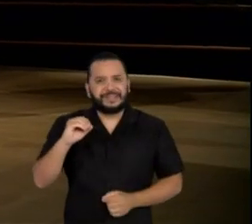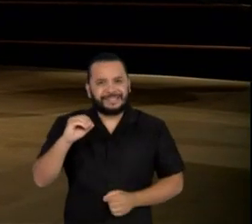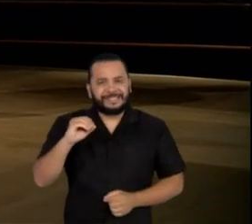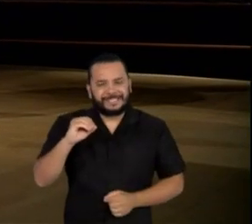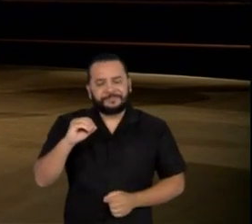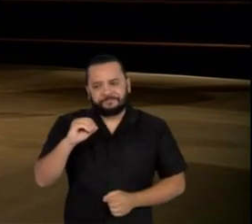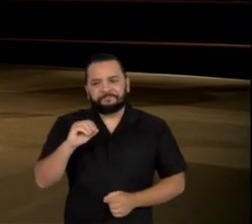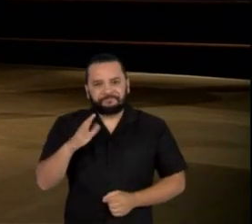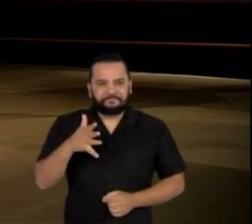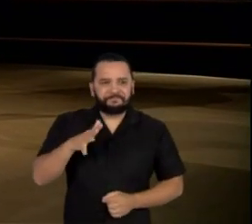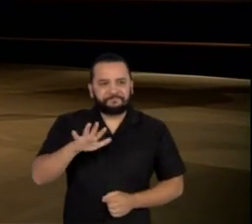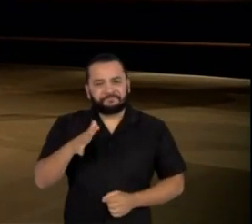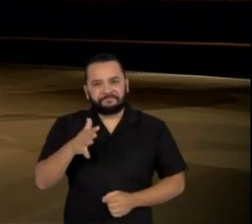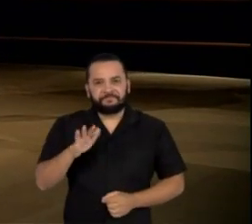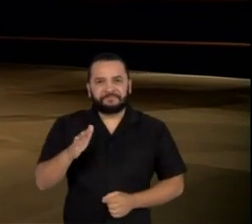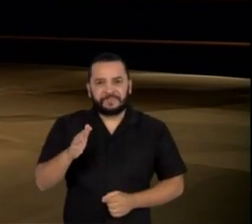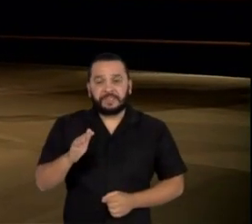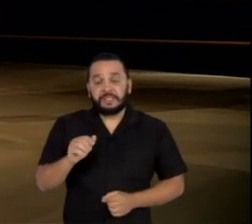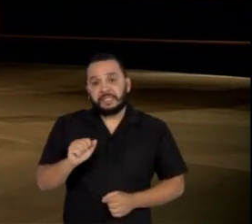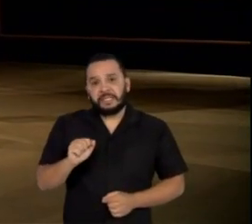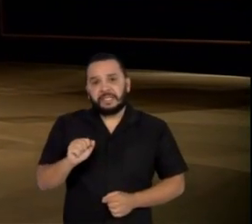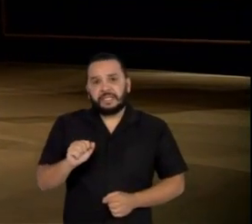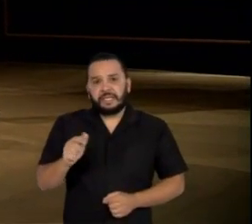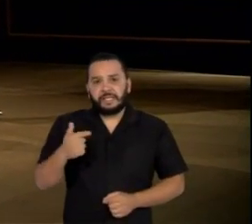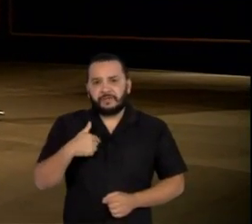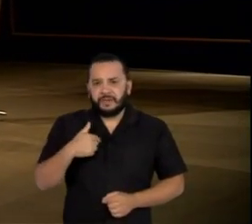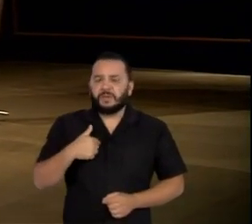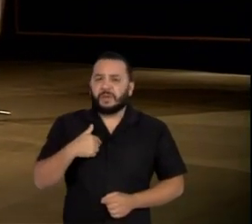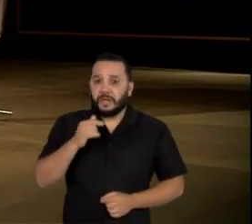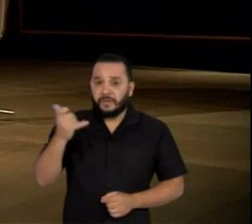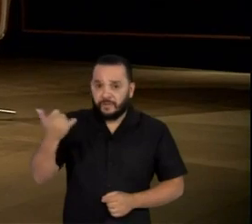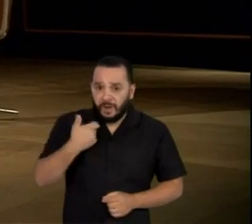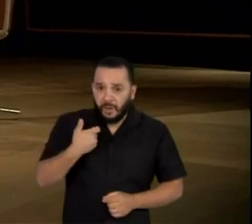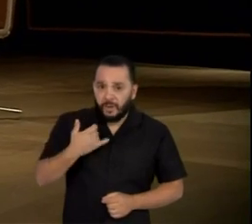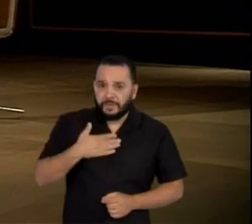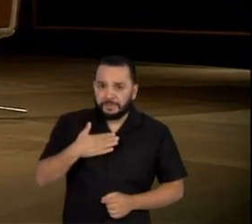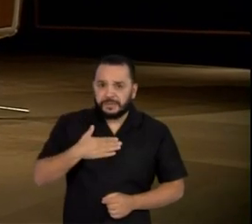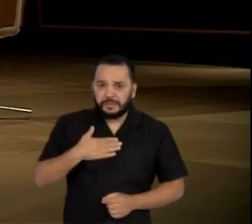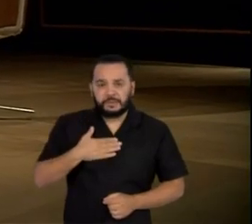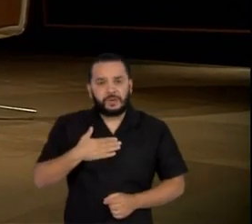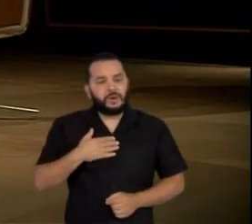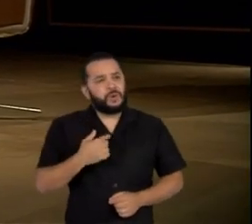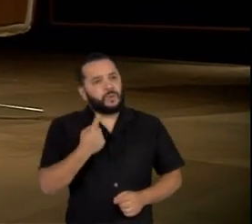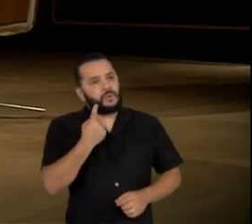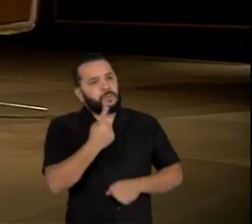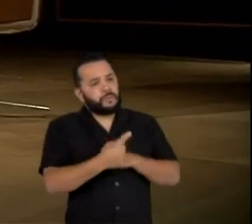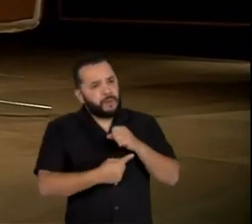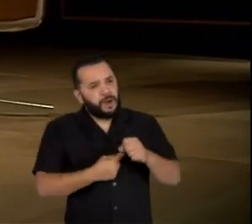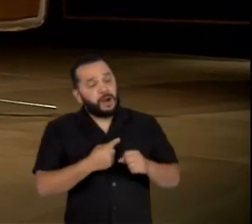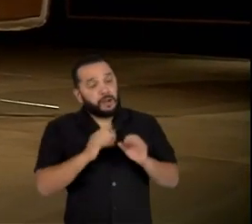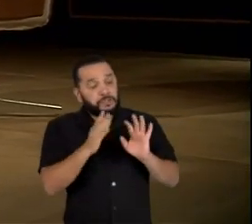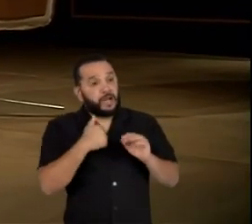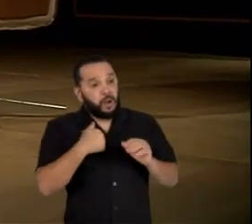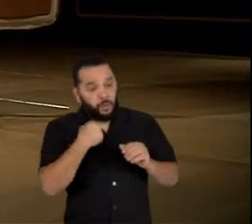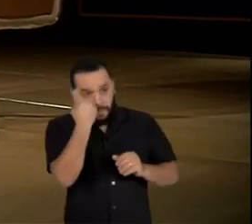tragédia. E aí ele falou isso, eu quero te dizer que durante 1 hora eu esqueci que eu estou